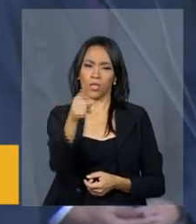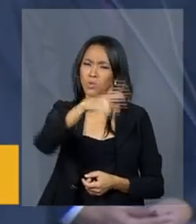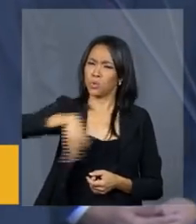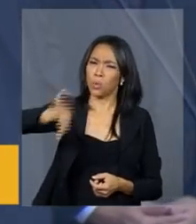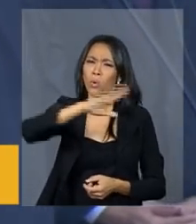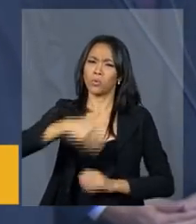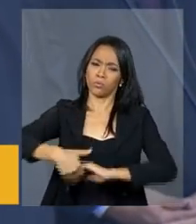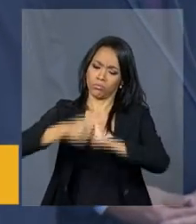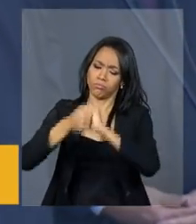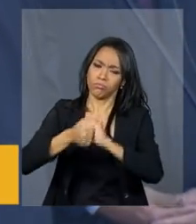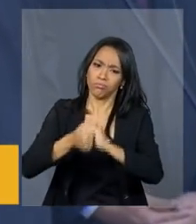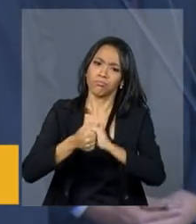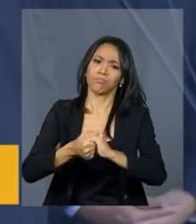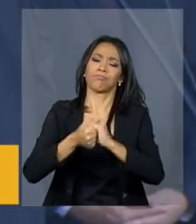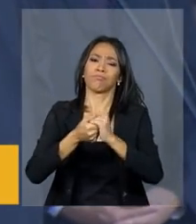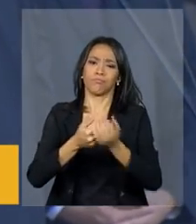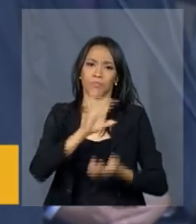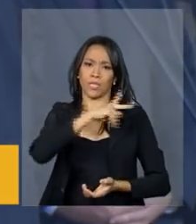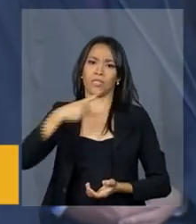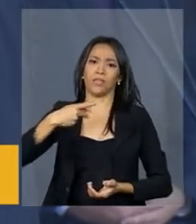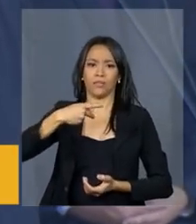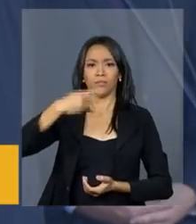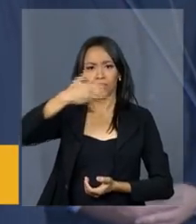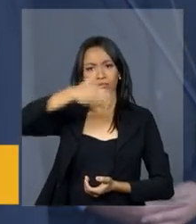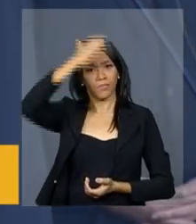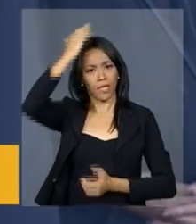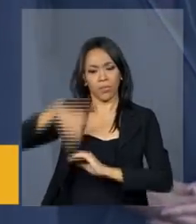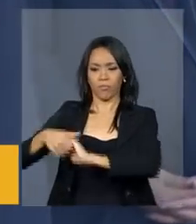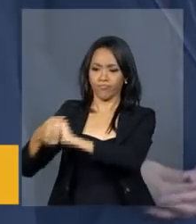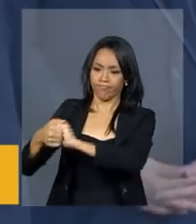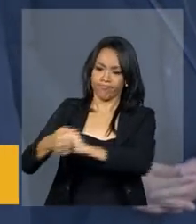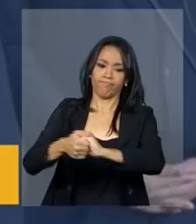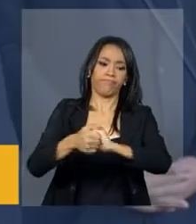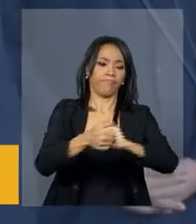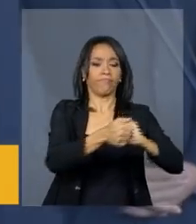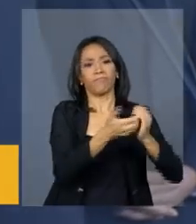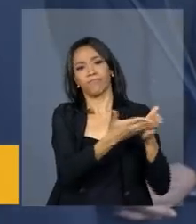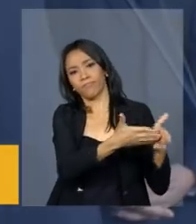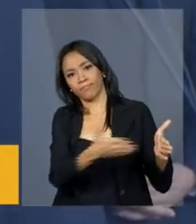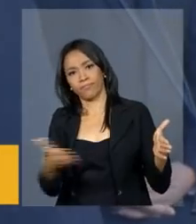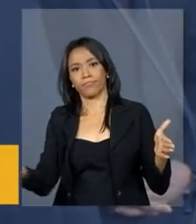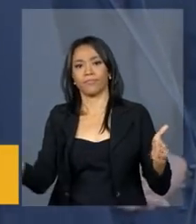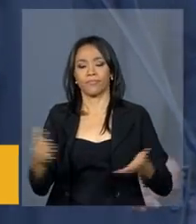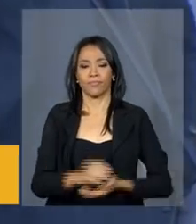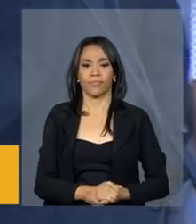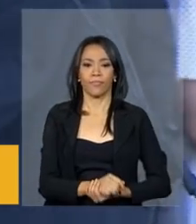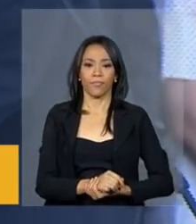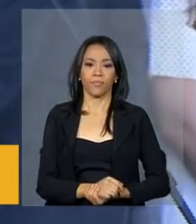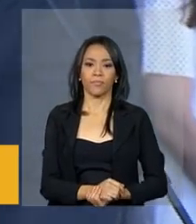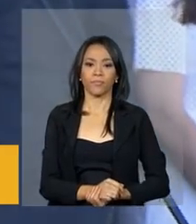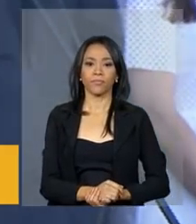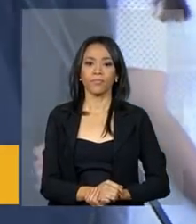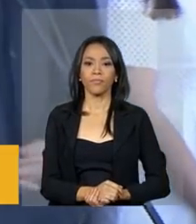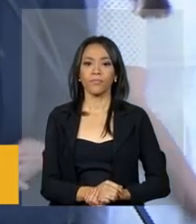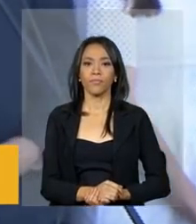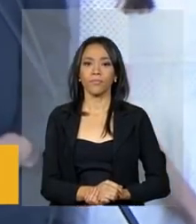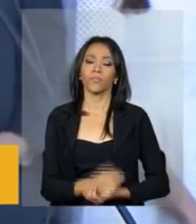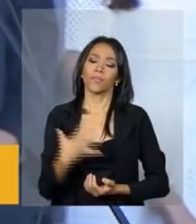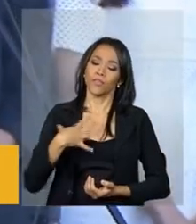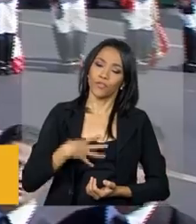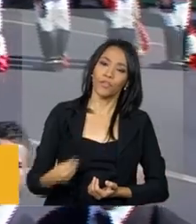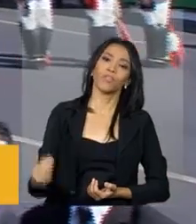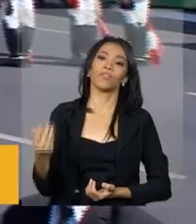Michel Temer. Presidente que acena agora para os convidados que estão no palanque. Convidados que trouxeram os